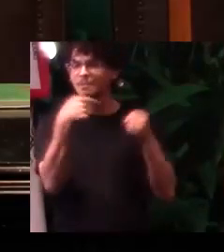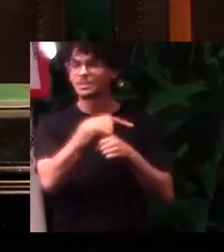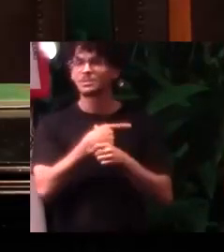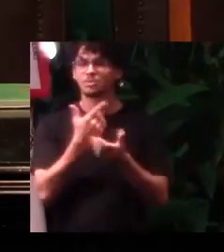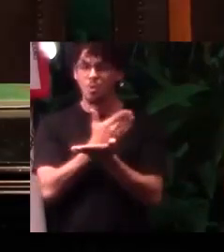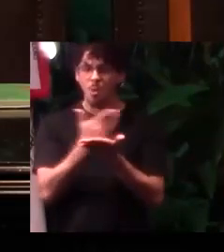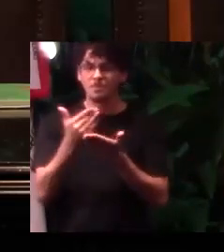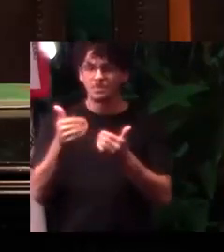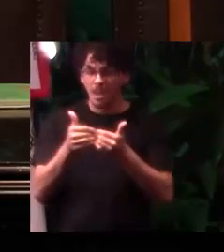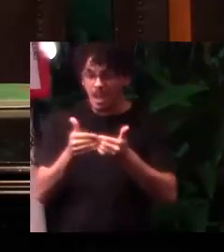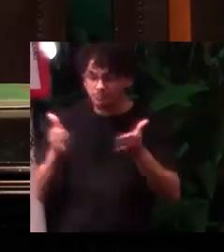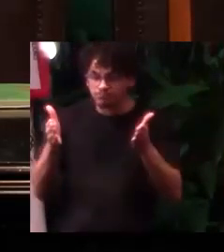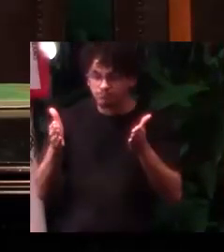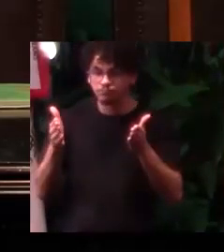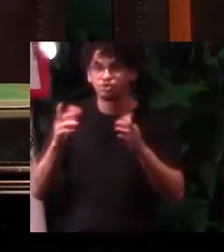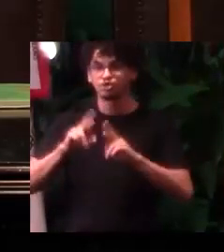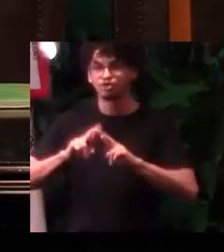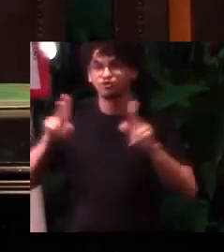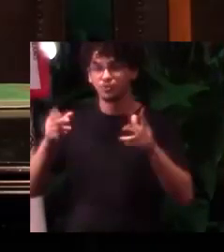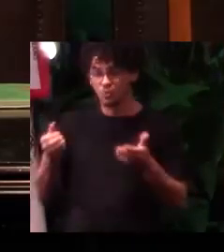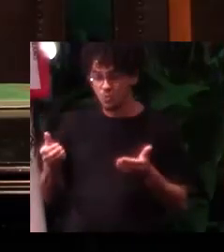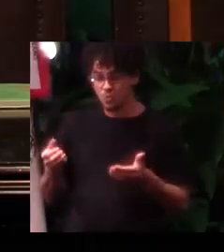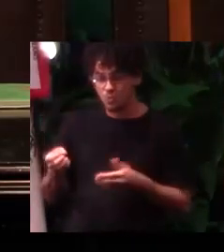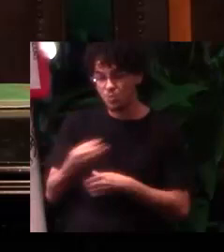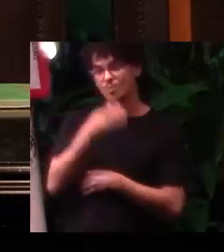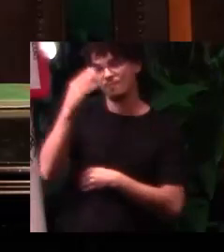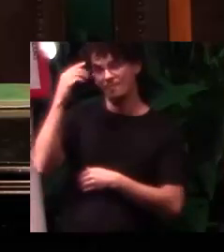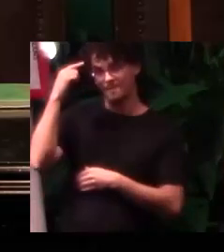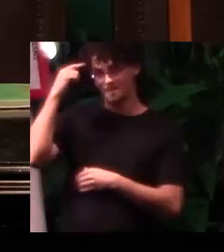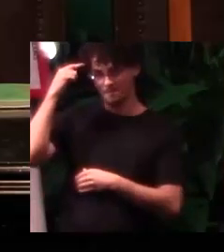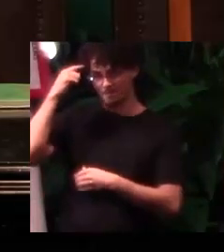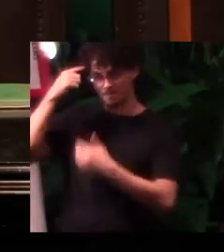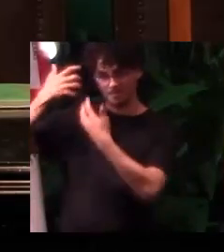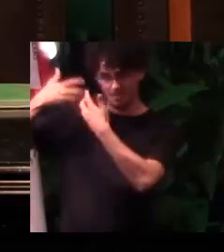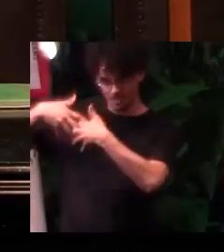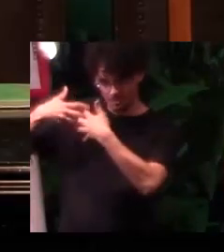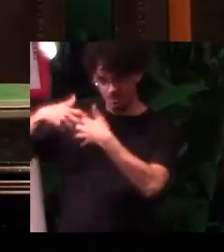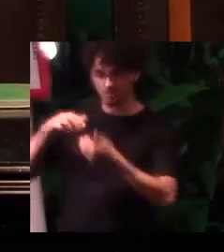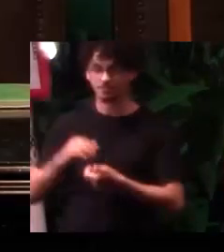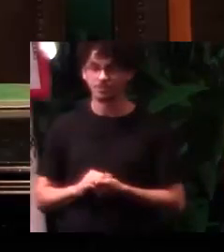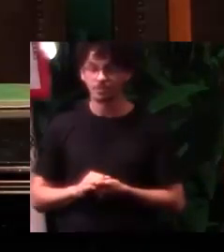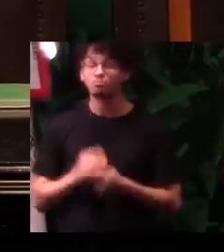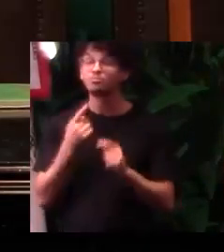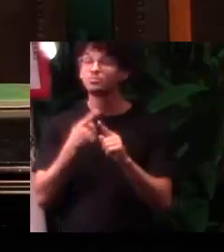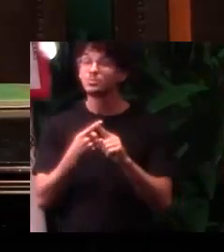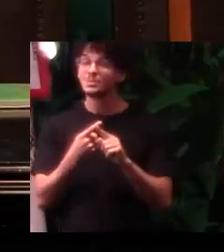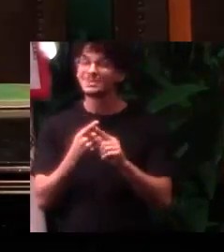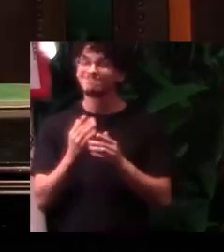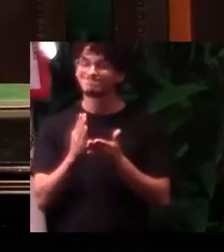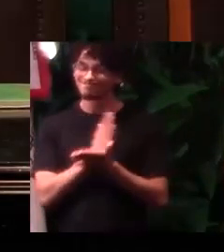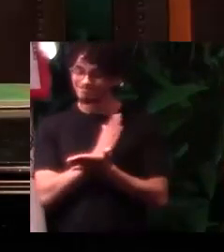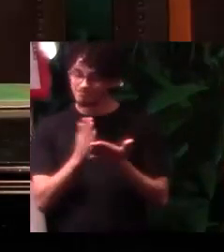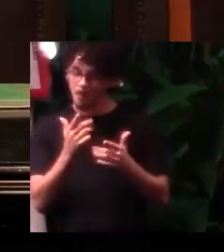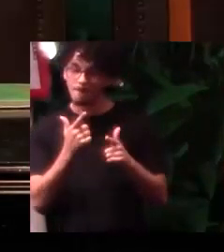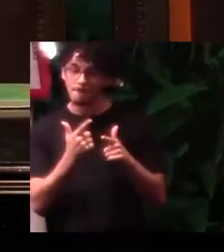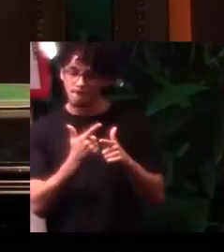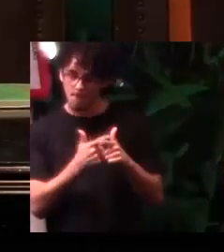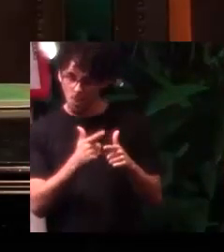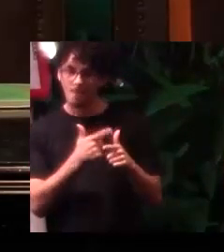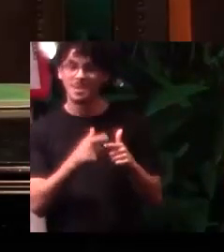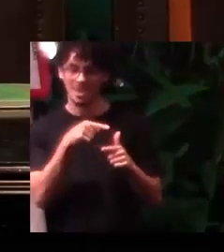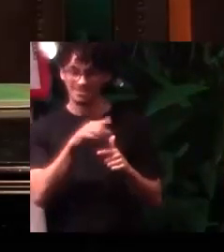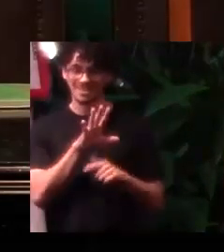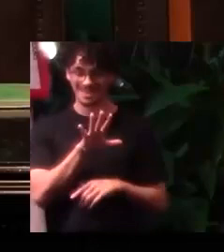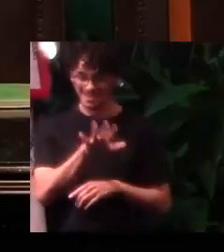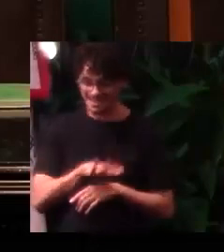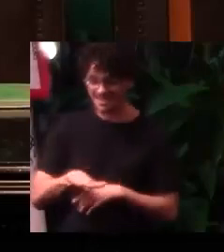para novas saídas. Porque um dos problemas que existem no direito, e é um problema